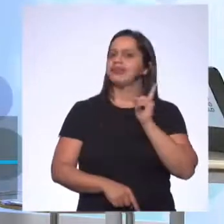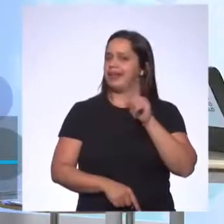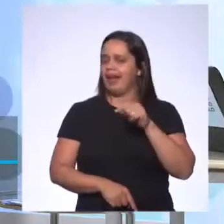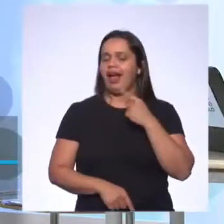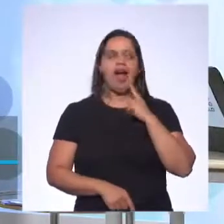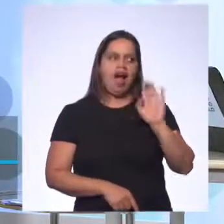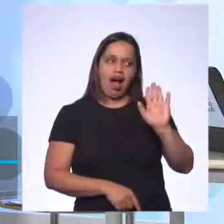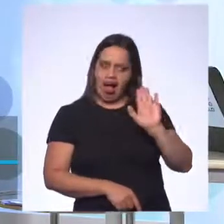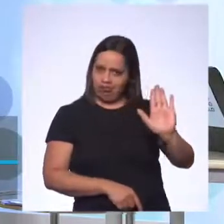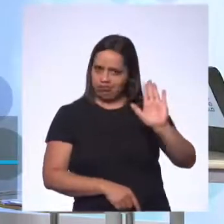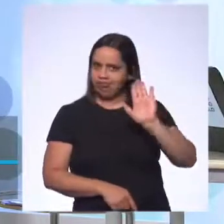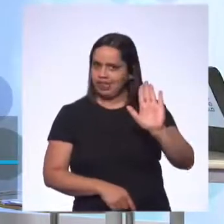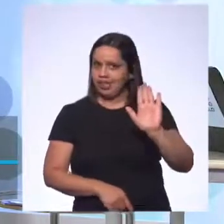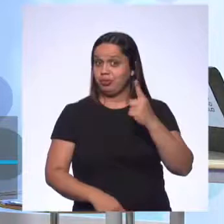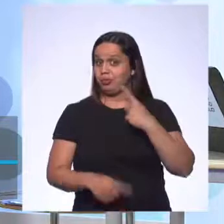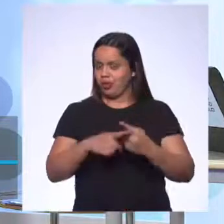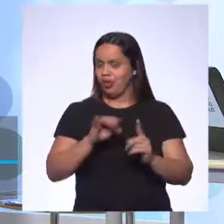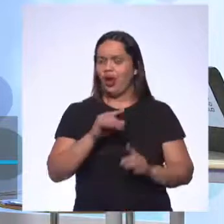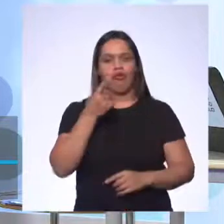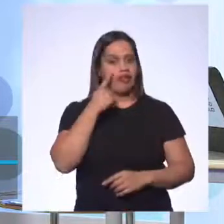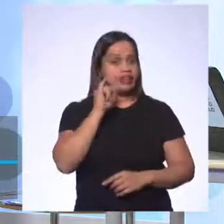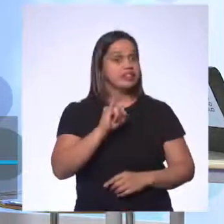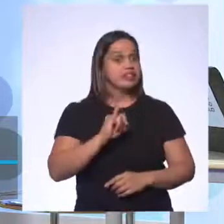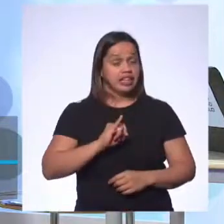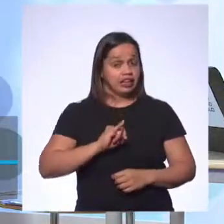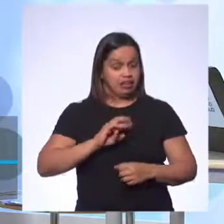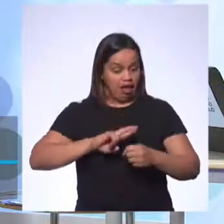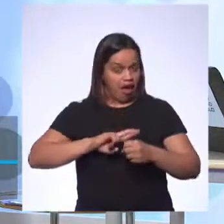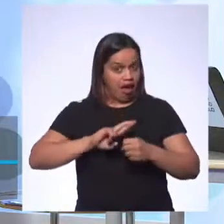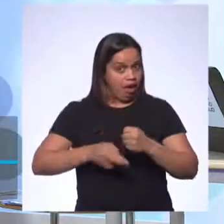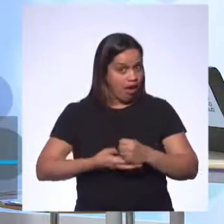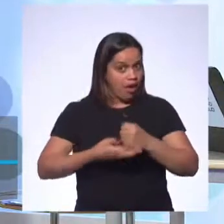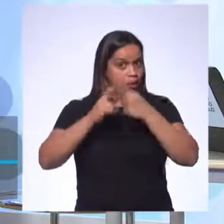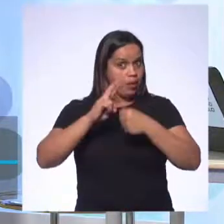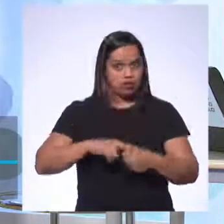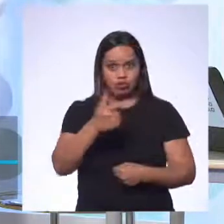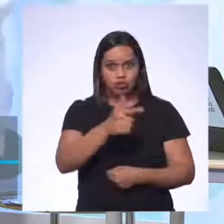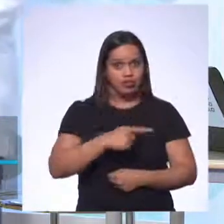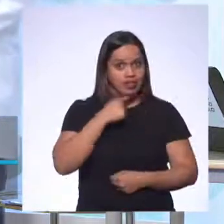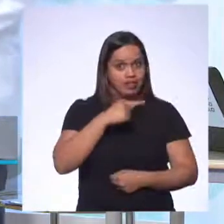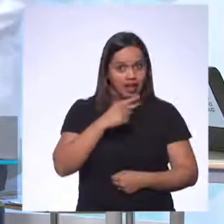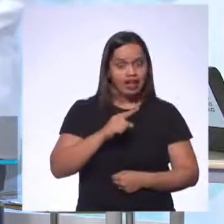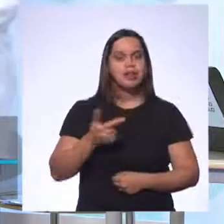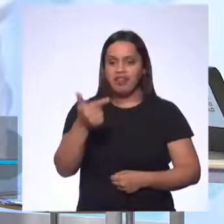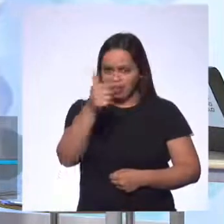já falei que se na recuperação não tiver ninguém, vai ter a recuperação da recuperação. Vocês vão ver só.